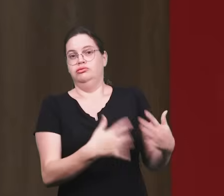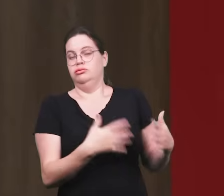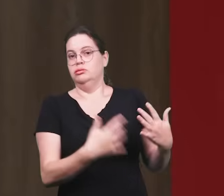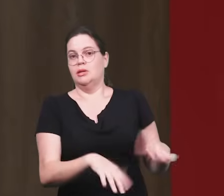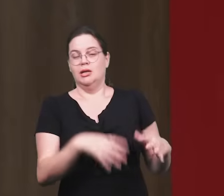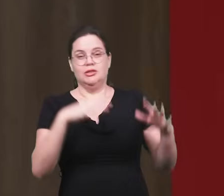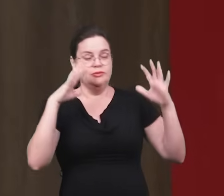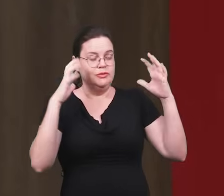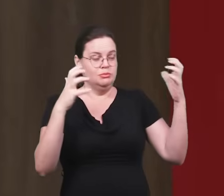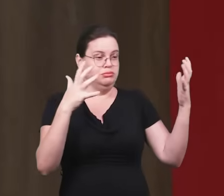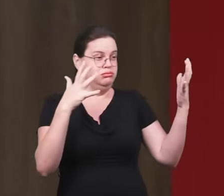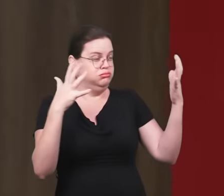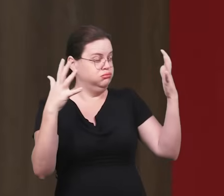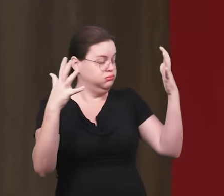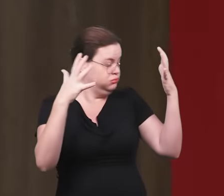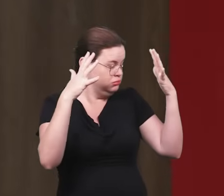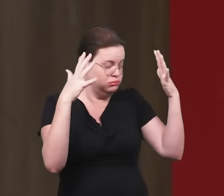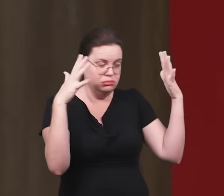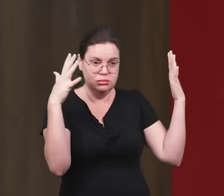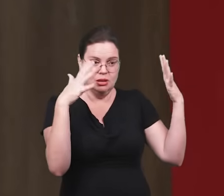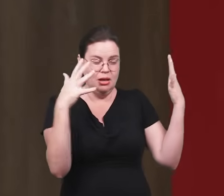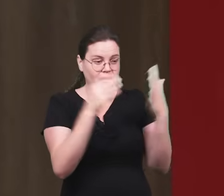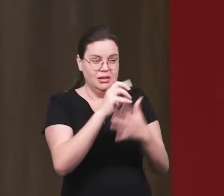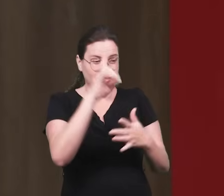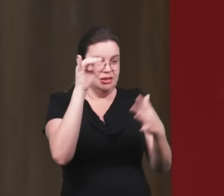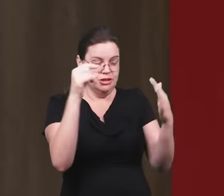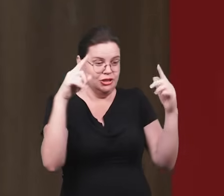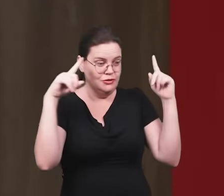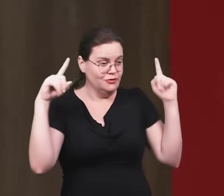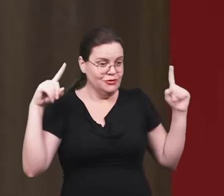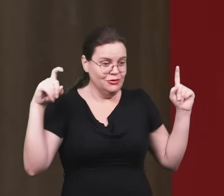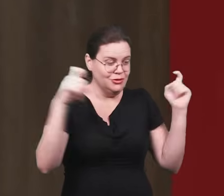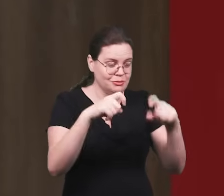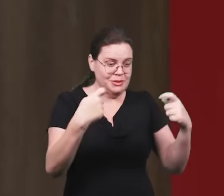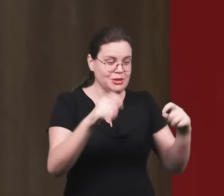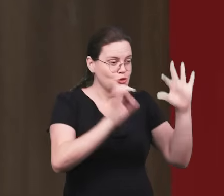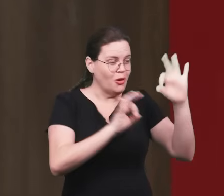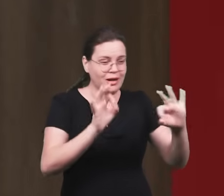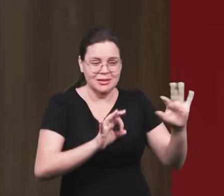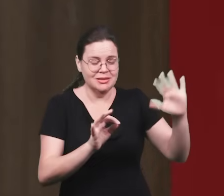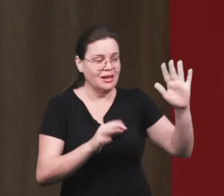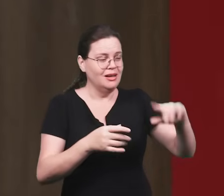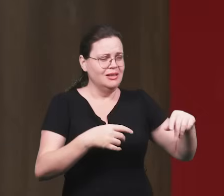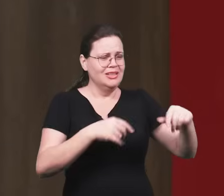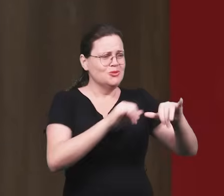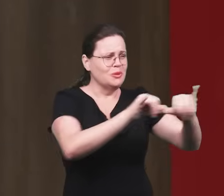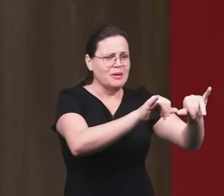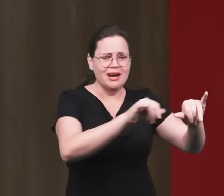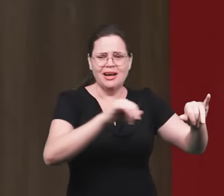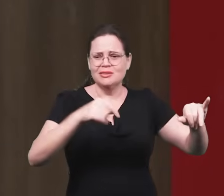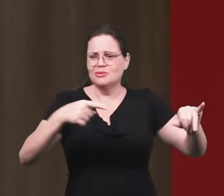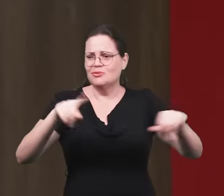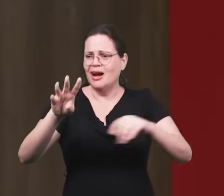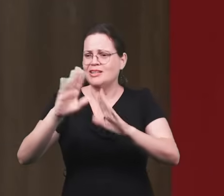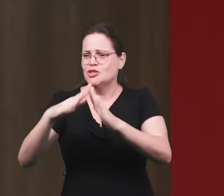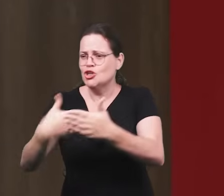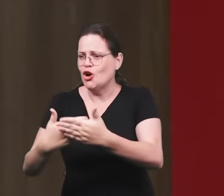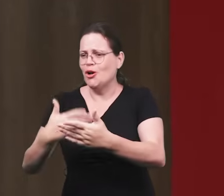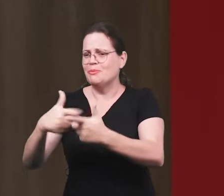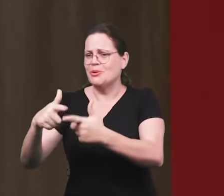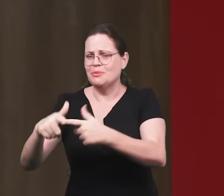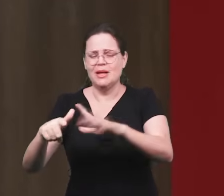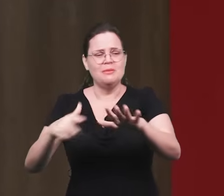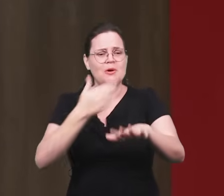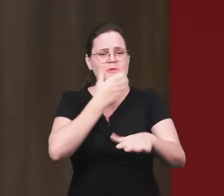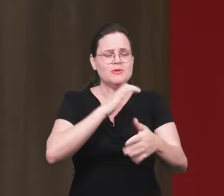a gente olha para o nosso dia e fala, que dia embolado. Tem que organizar, o filho tem que ir no supermercado, é um problema na escola, é o marido que pediu para